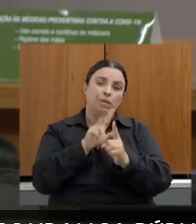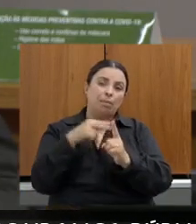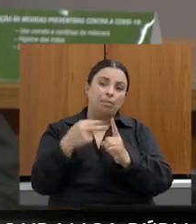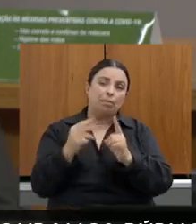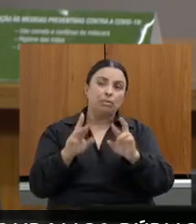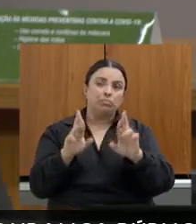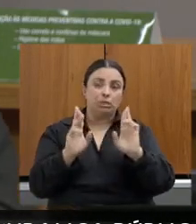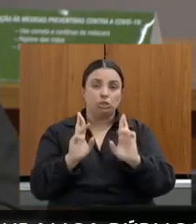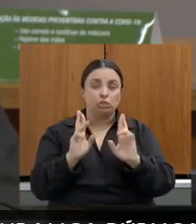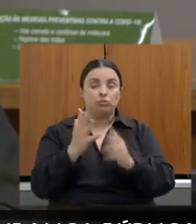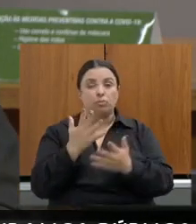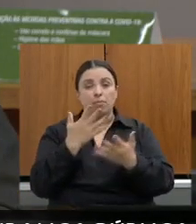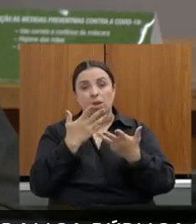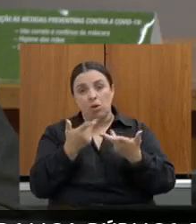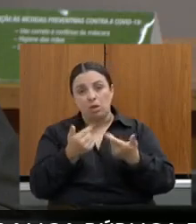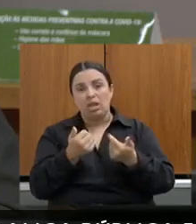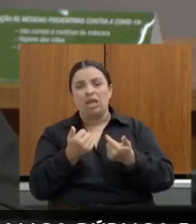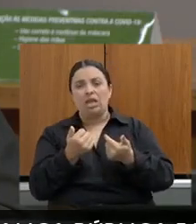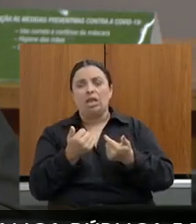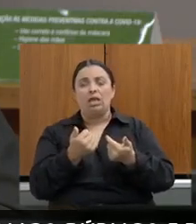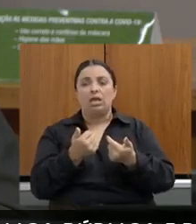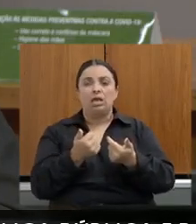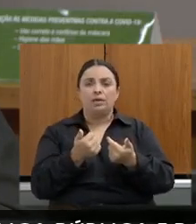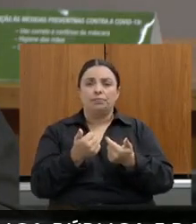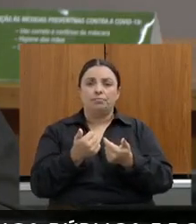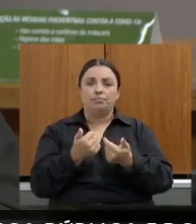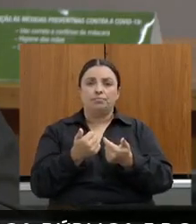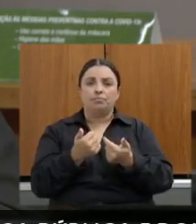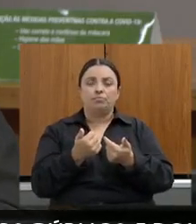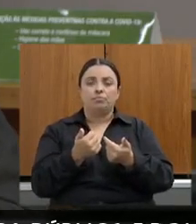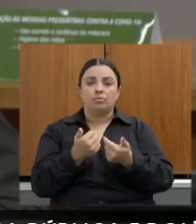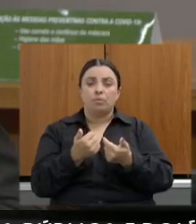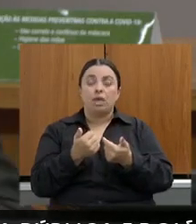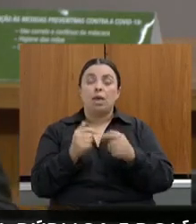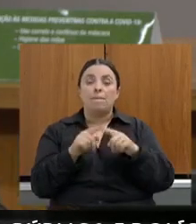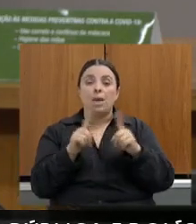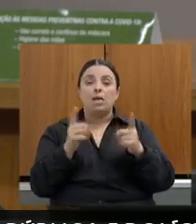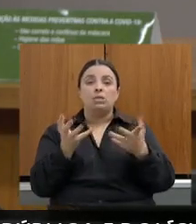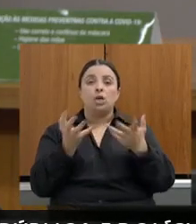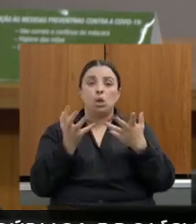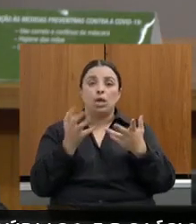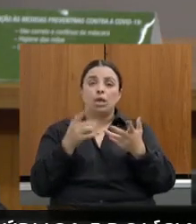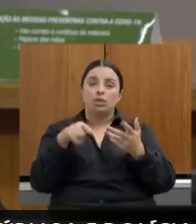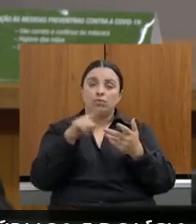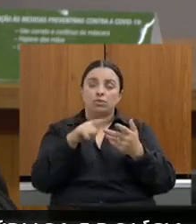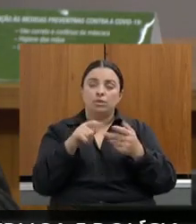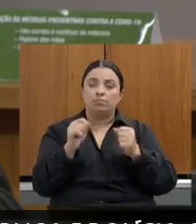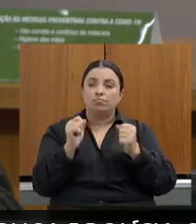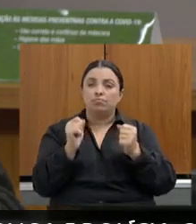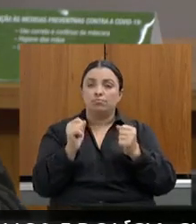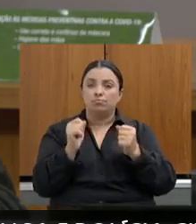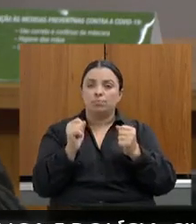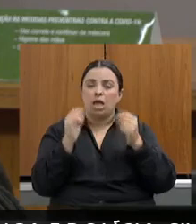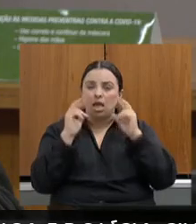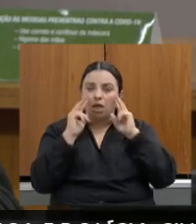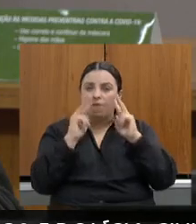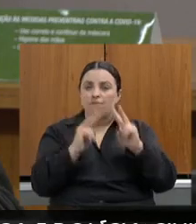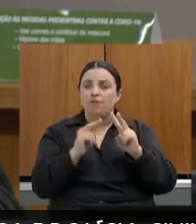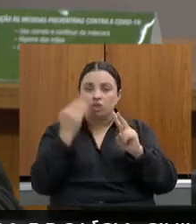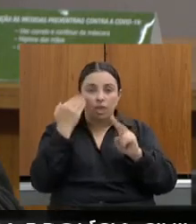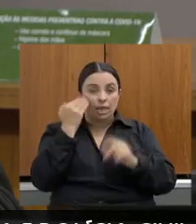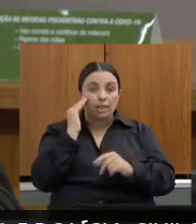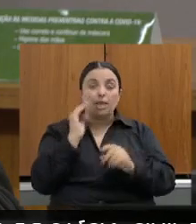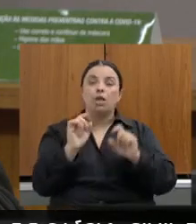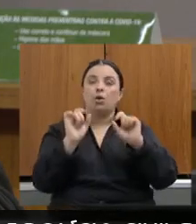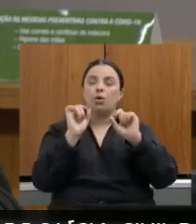de melhoria disso é eu quero é chamar aqui atenção para o seguinte